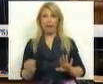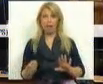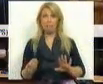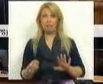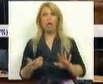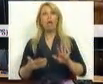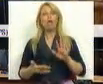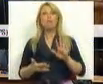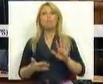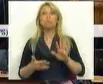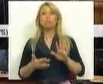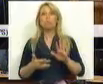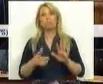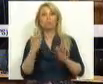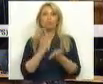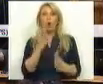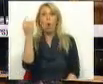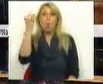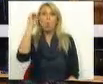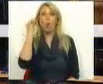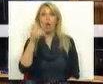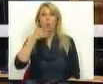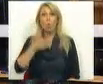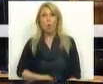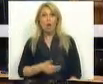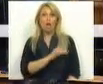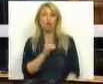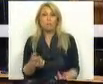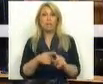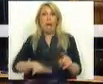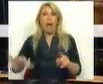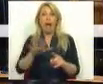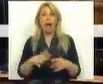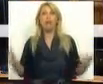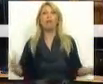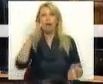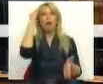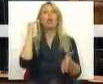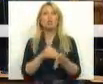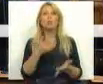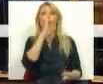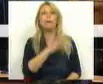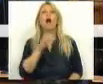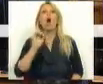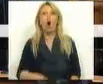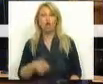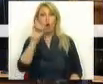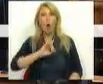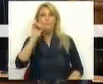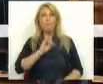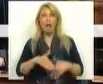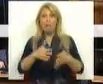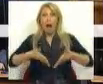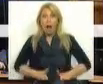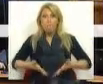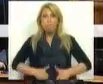um especialista desta área. Com consequências práticas, as mulheres em trabalho de parto que se deslocam ao Hospital São Bernardo